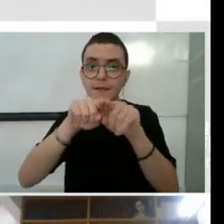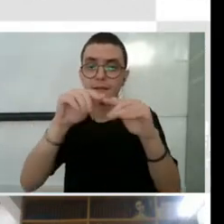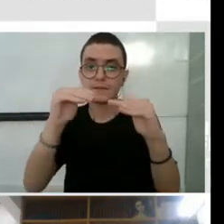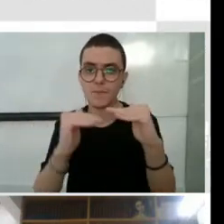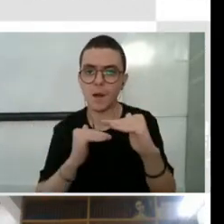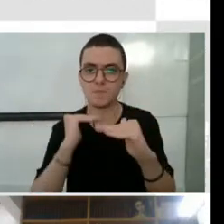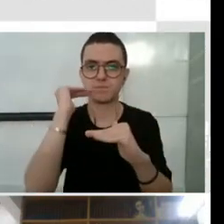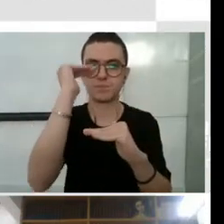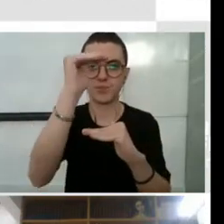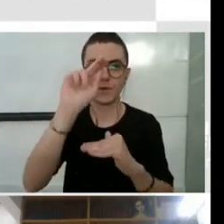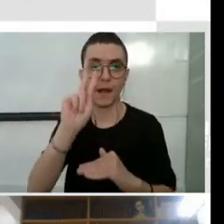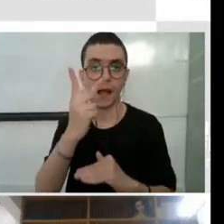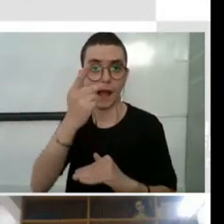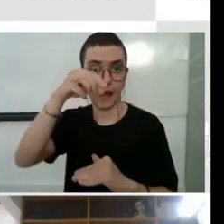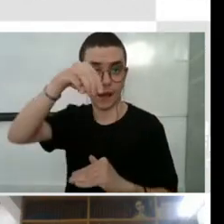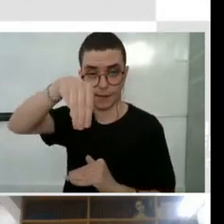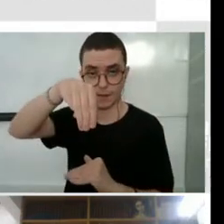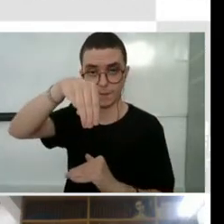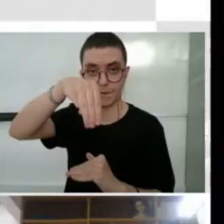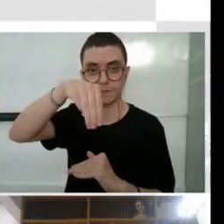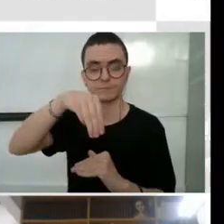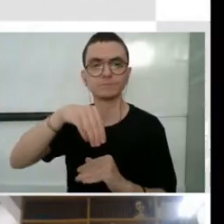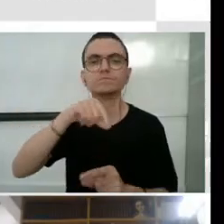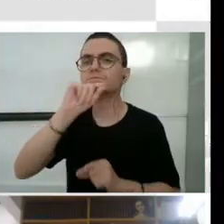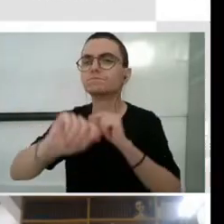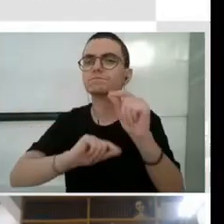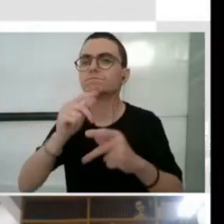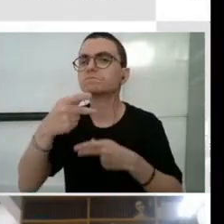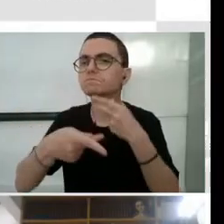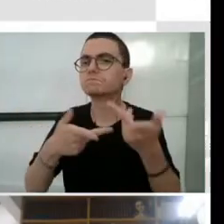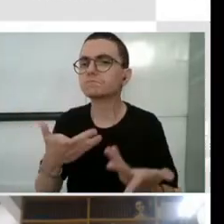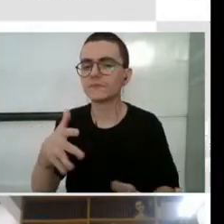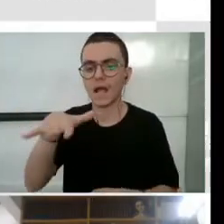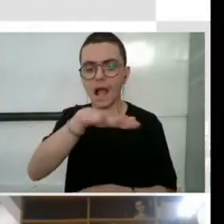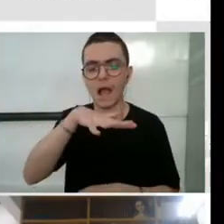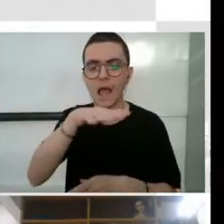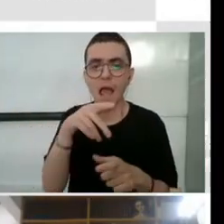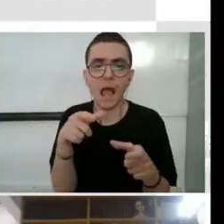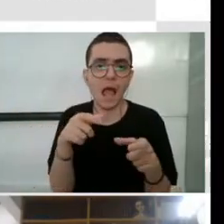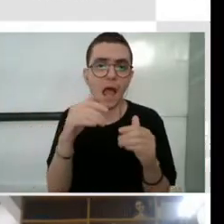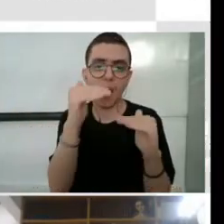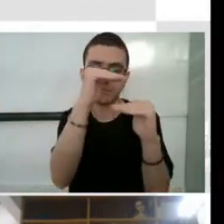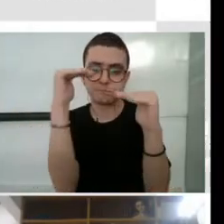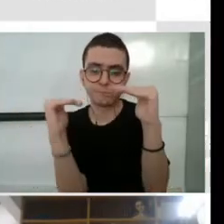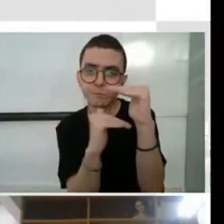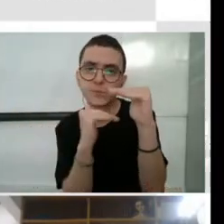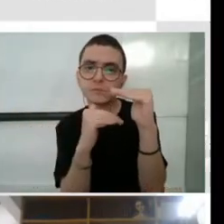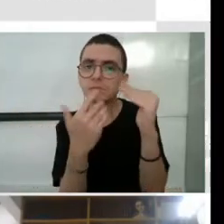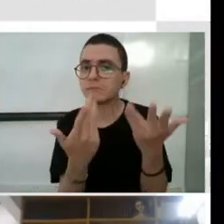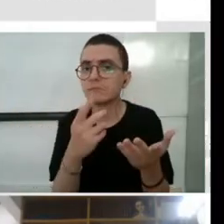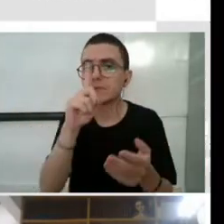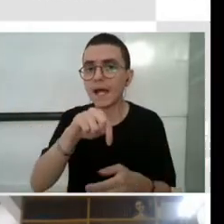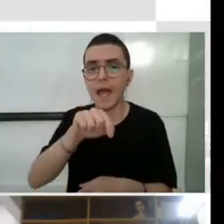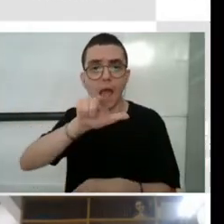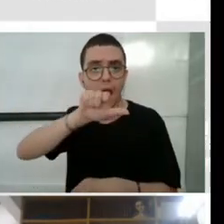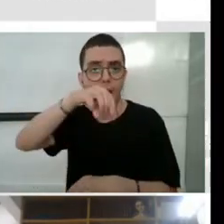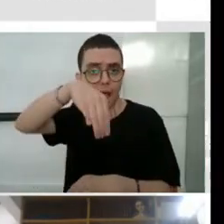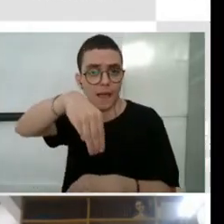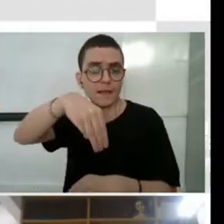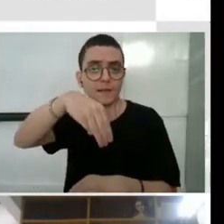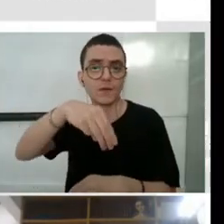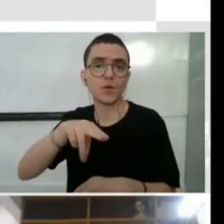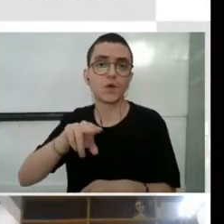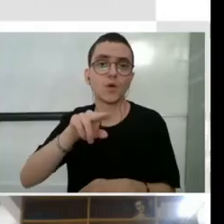que é o HM, né? E o que nos diz o cenário mais baixo? O cenário mais baixo é o cenário LM, que é o de